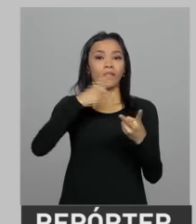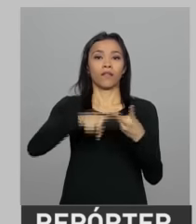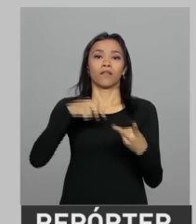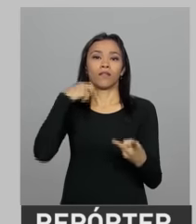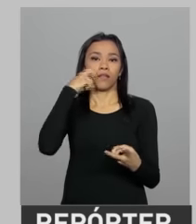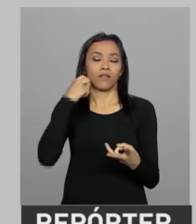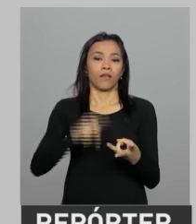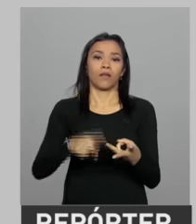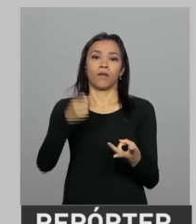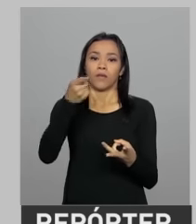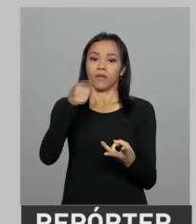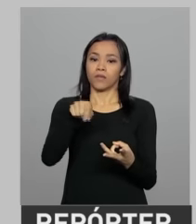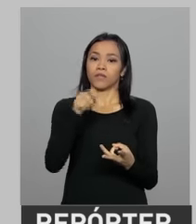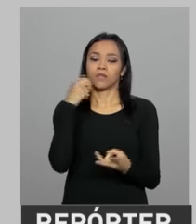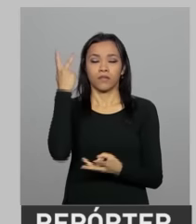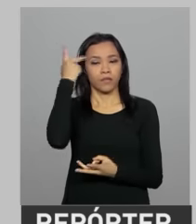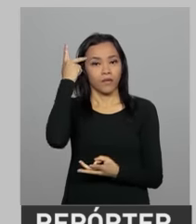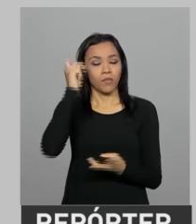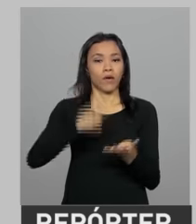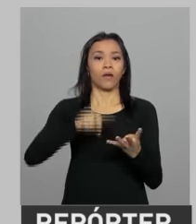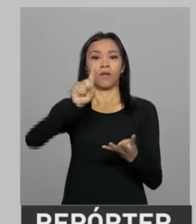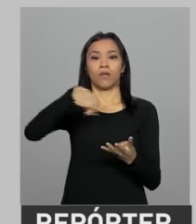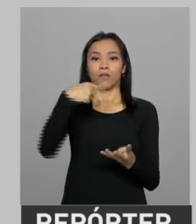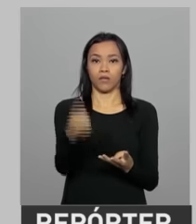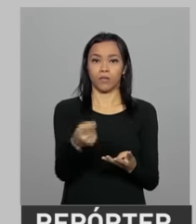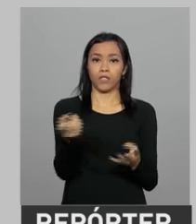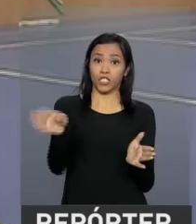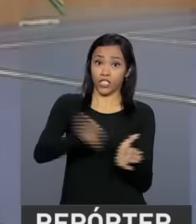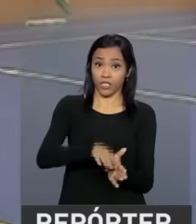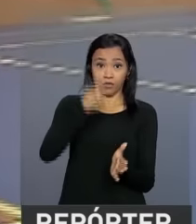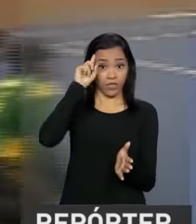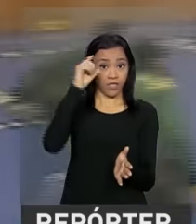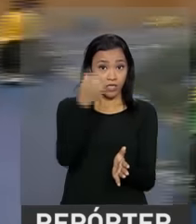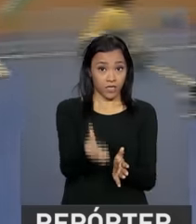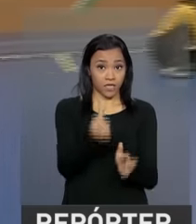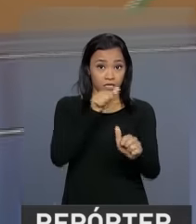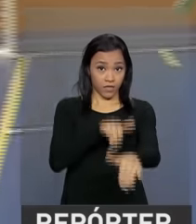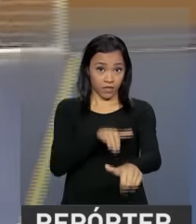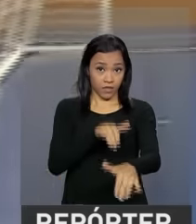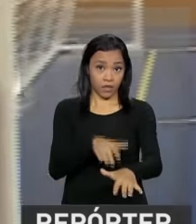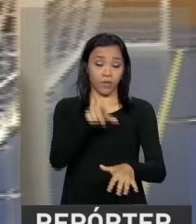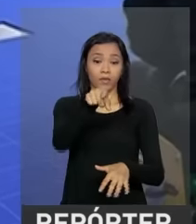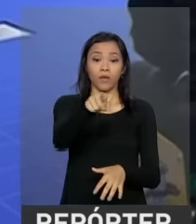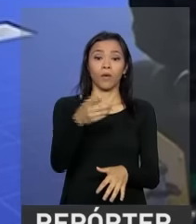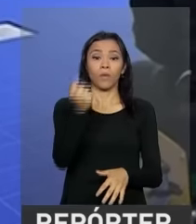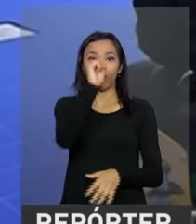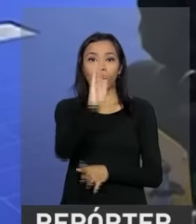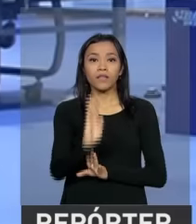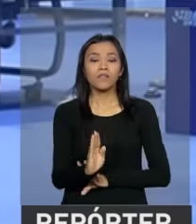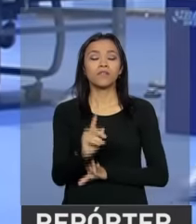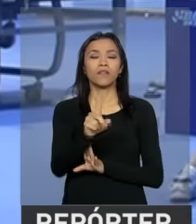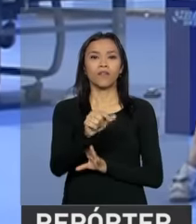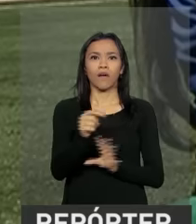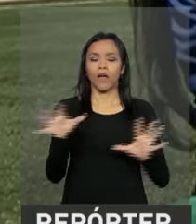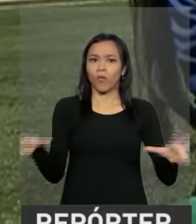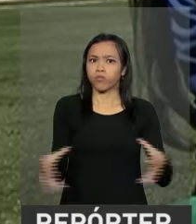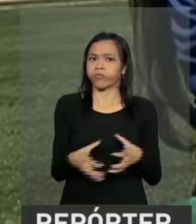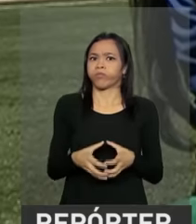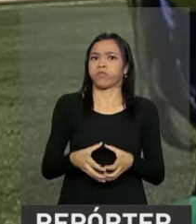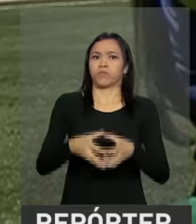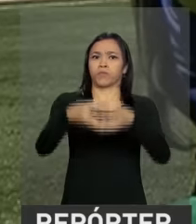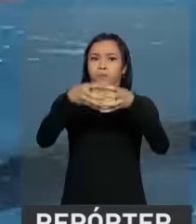e Joinville chega no Rio de Janeiro no dia 6 de setembro para esta edição o Brasil vai levar a maior delegação de